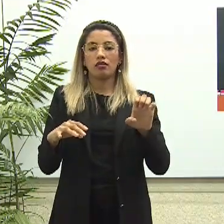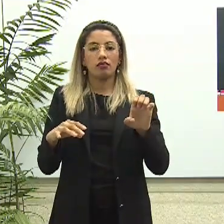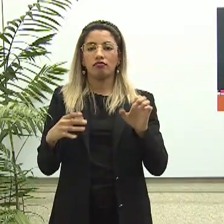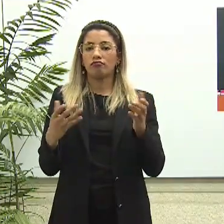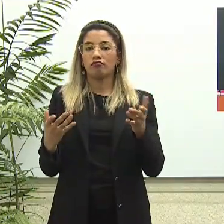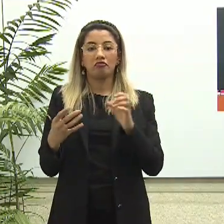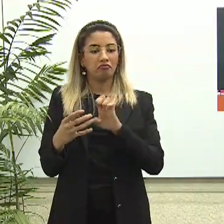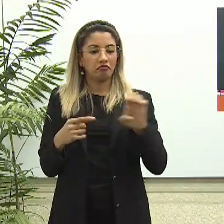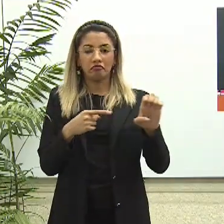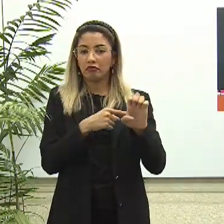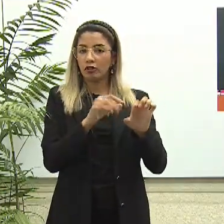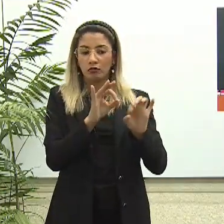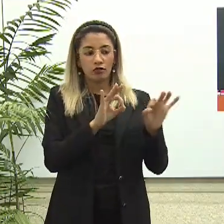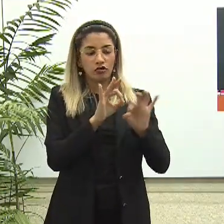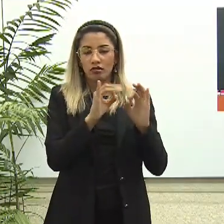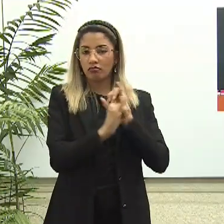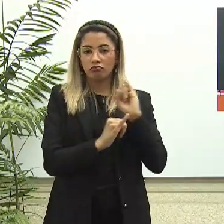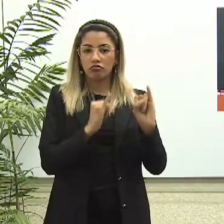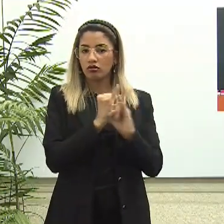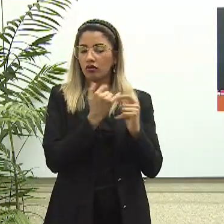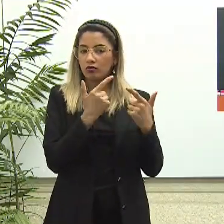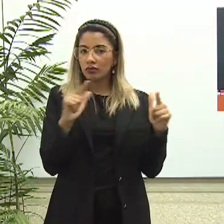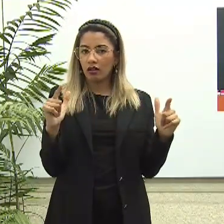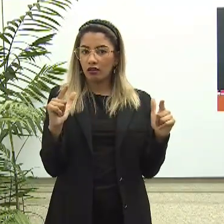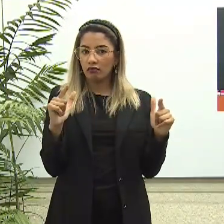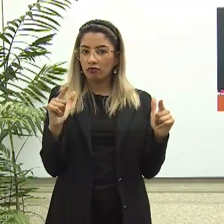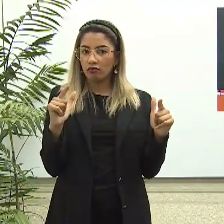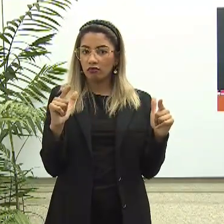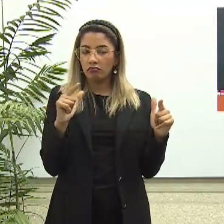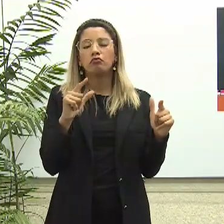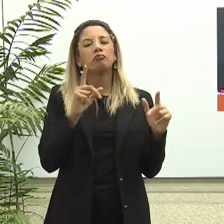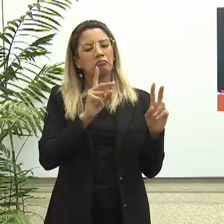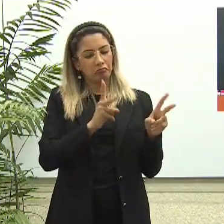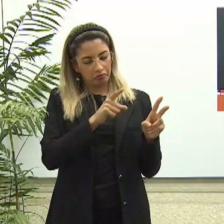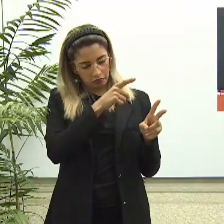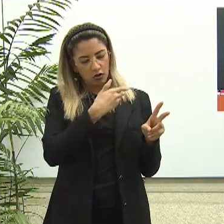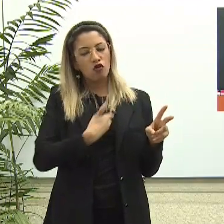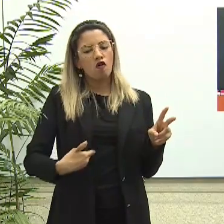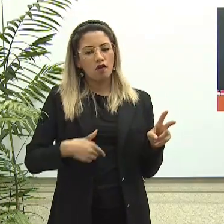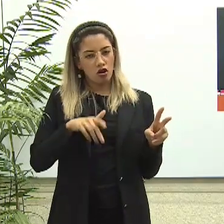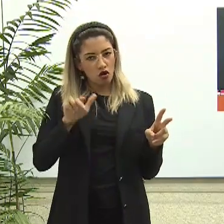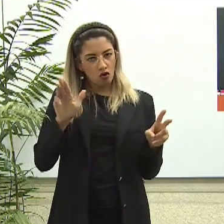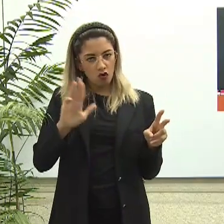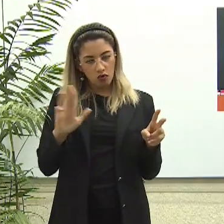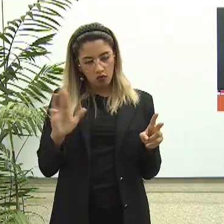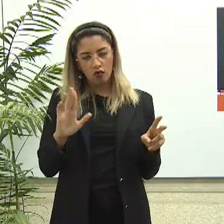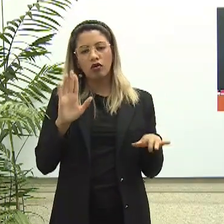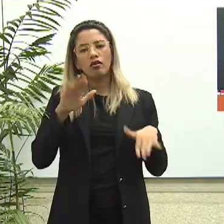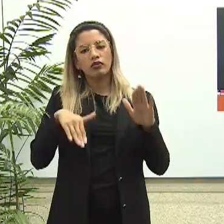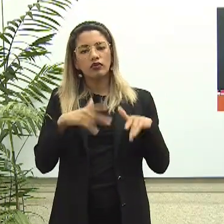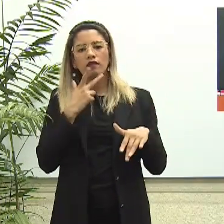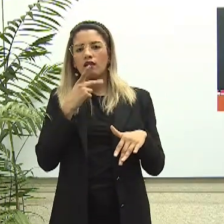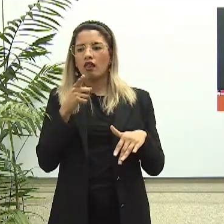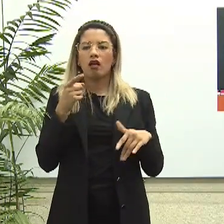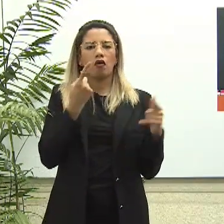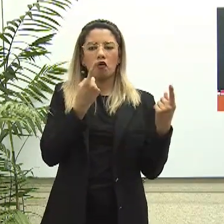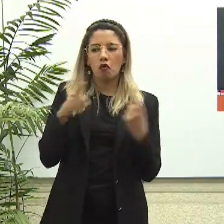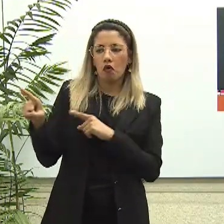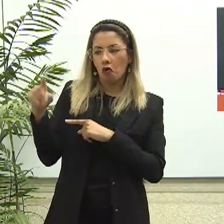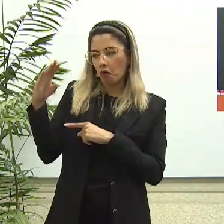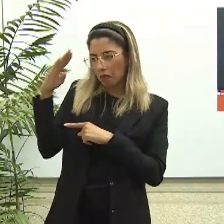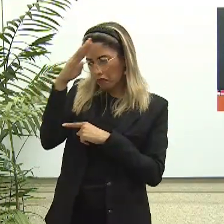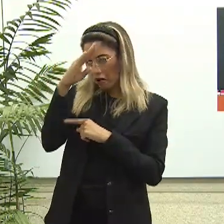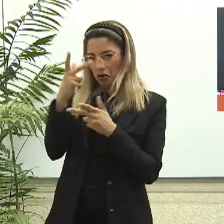não TM um projeto pro digital a gente não tem mesmo no governo Lula que ele ele eh se contrapõe ao que era o bolsonaro mas a